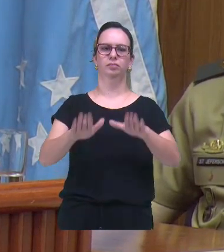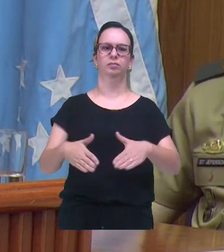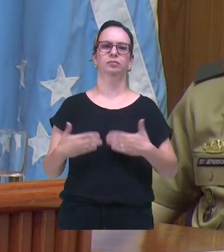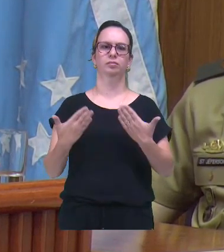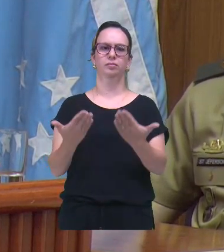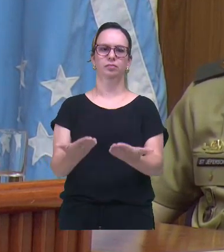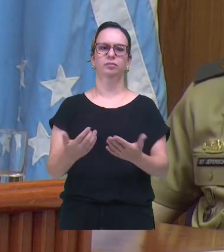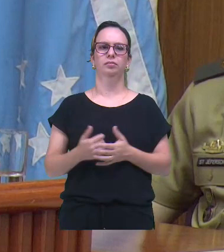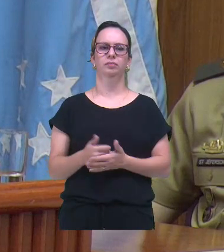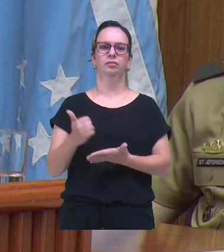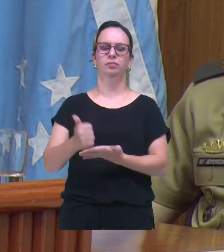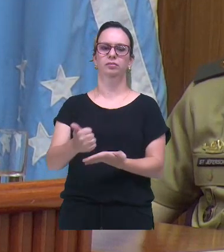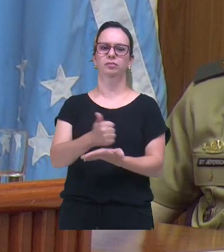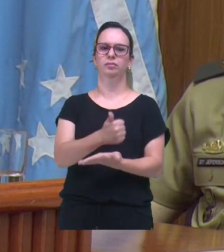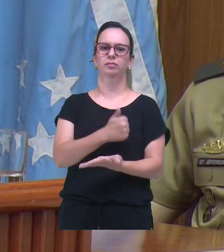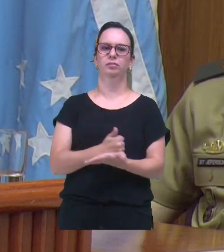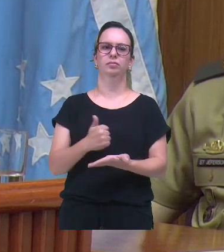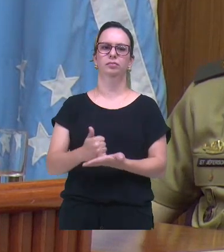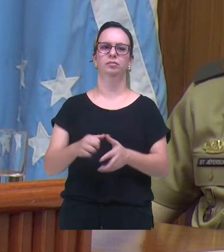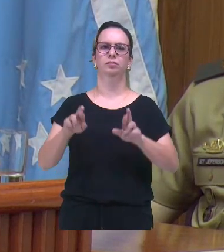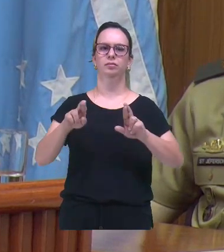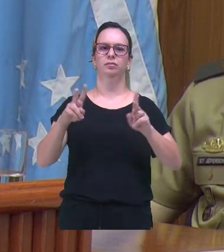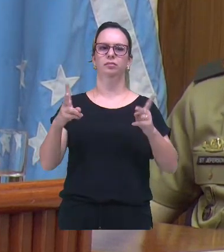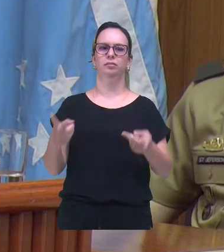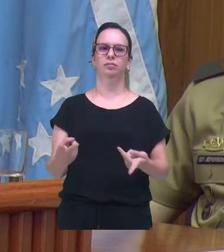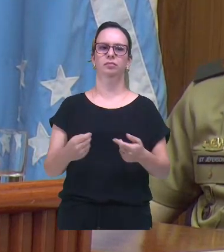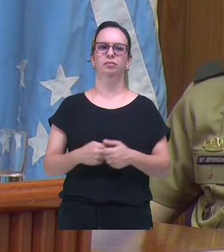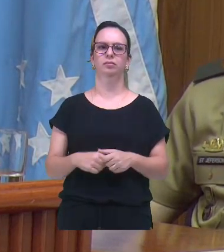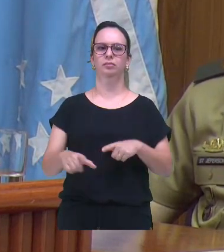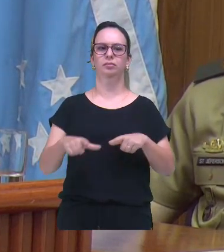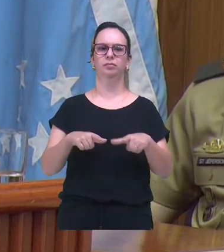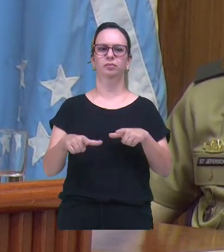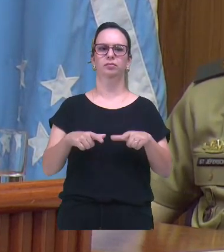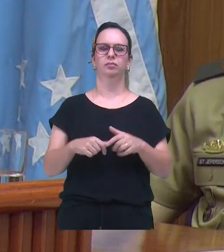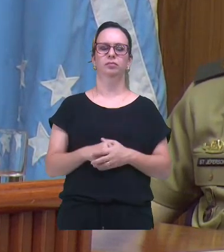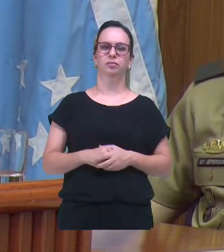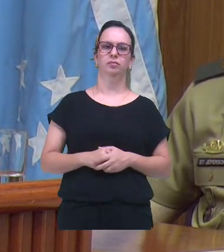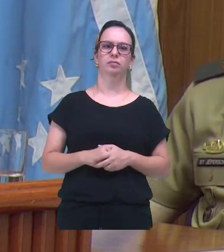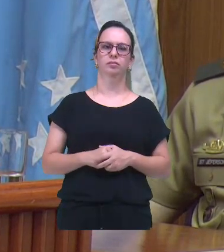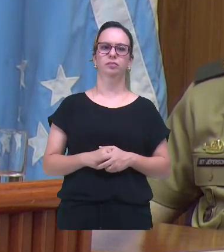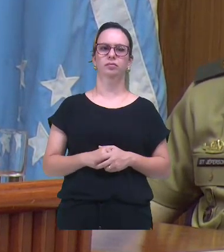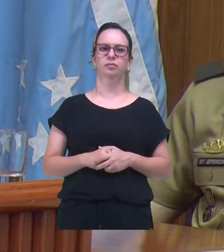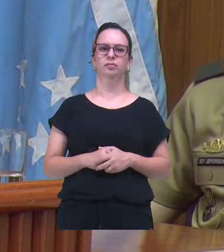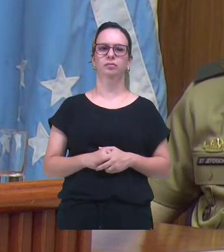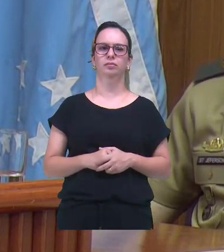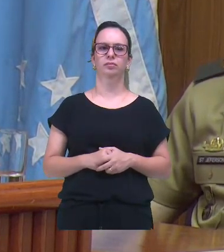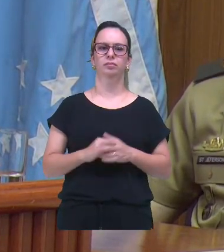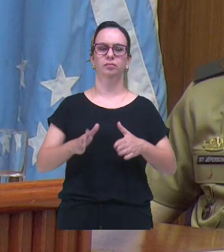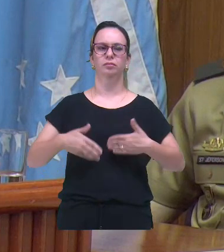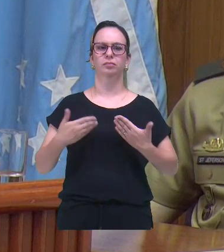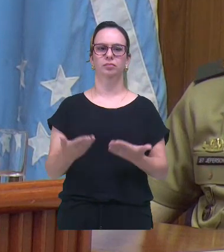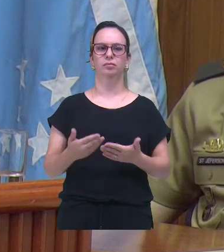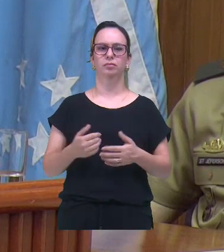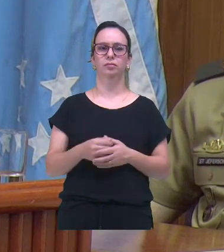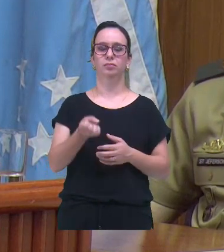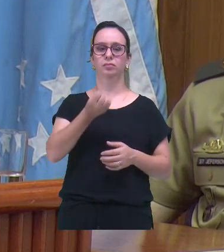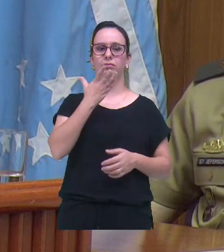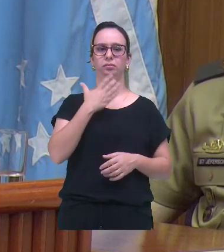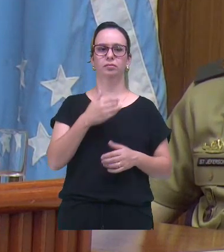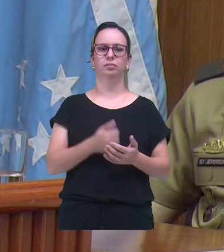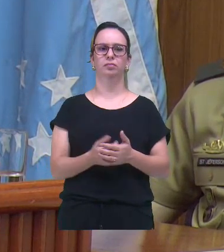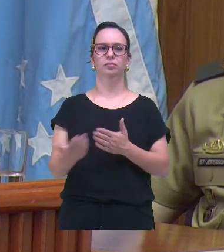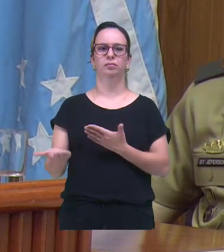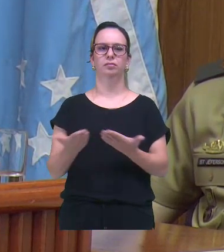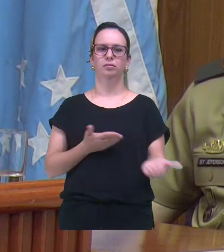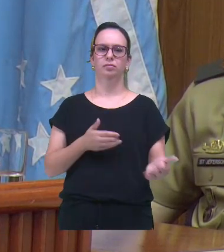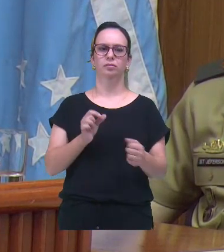aos profissionais das mais diversas áreas de atuação, o esforço e a dedicação pelos relevantes serviços prestados ao